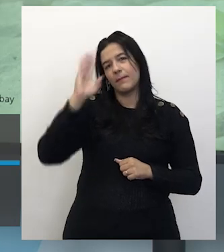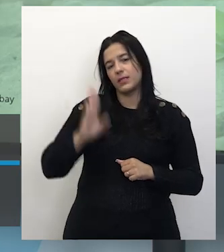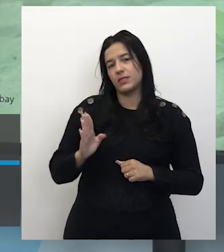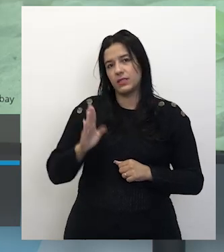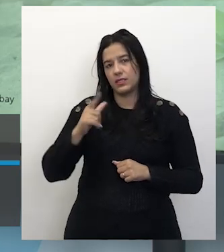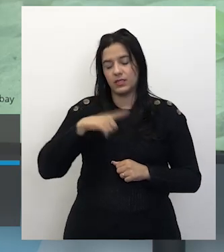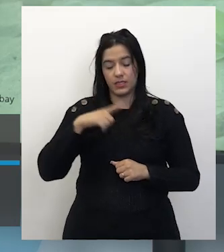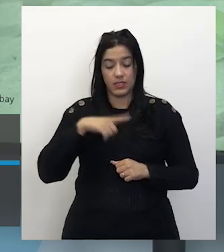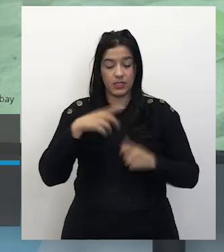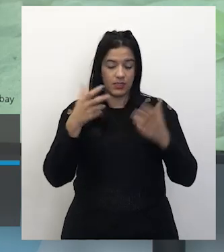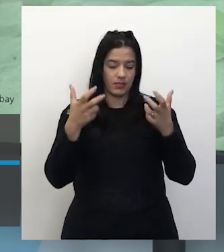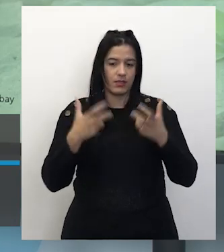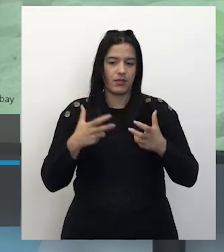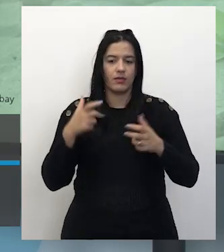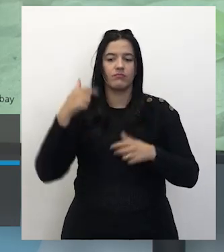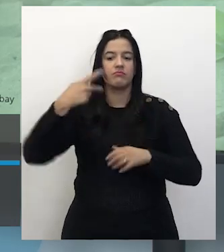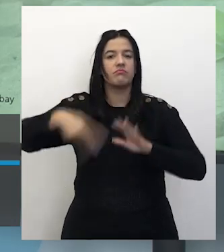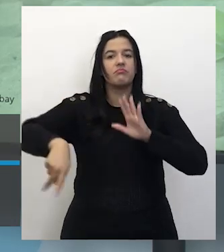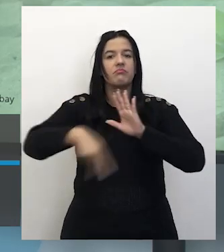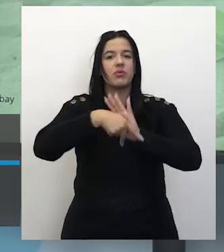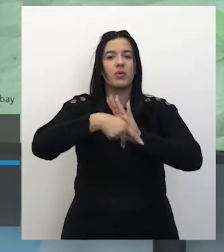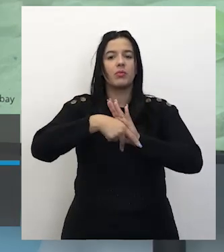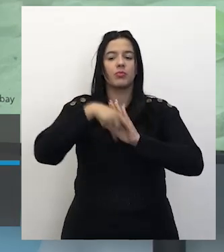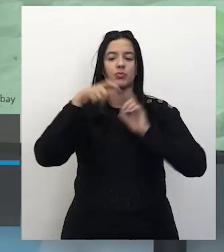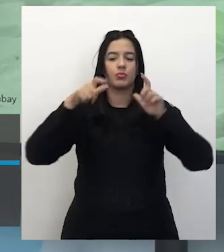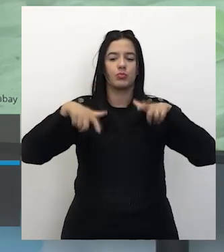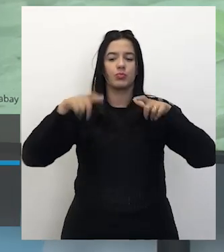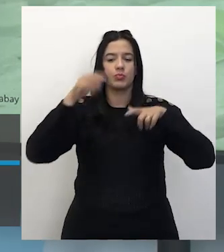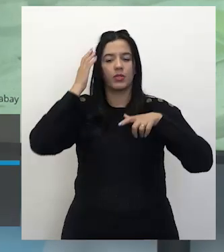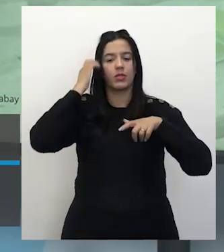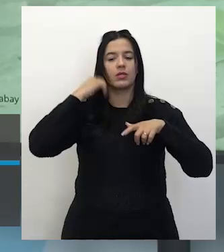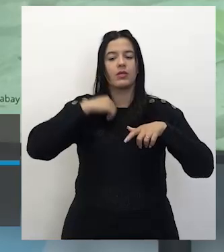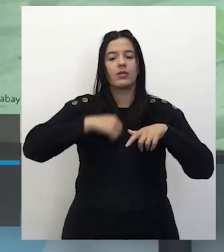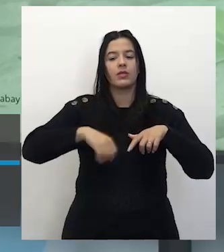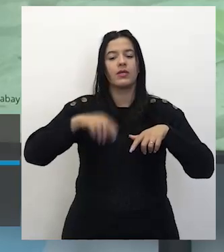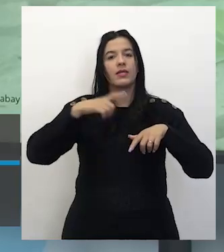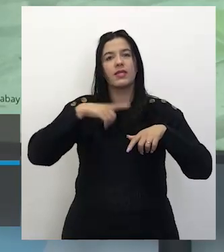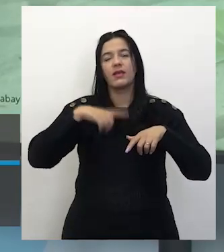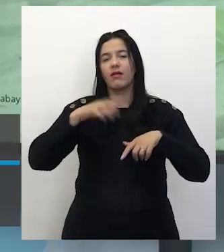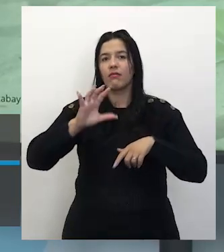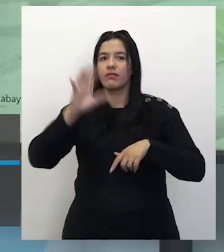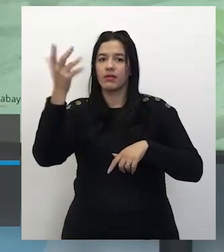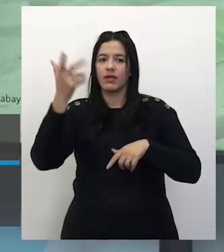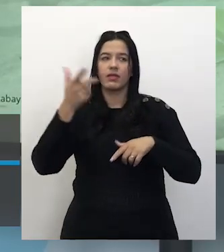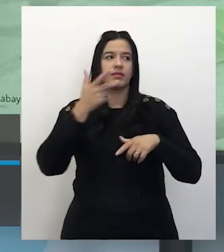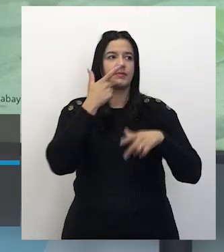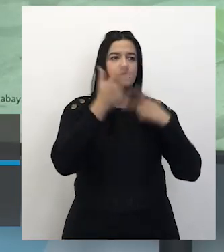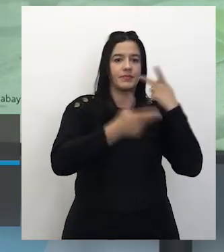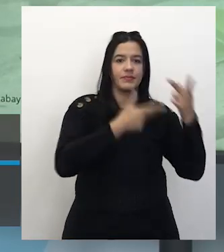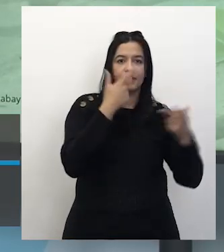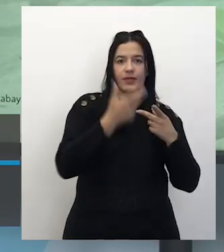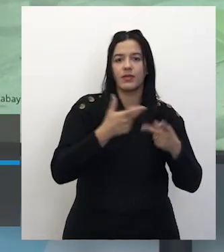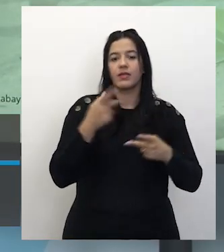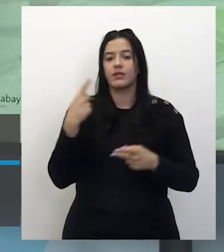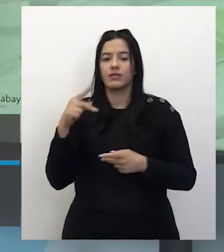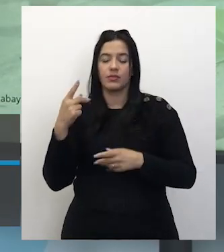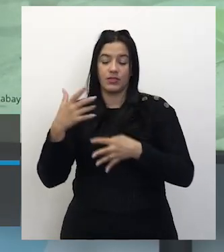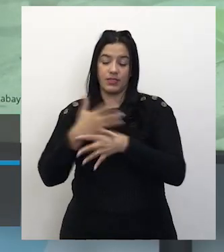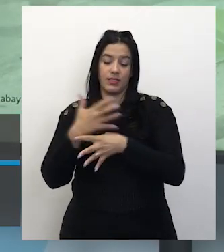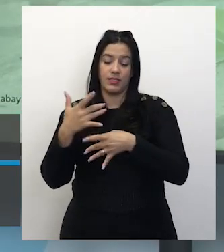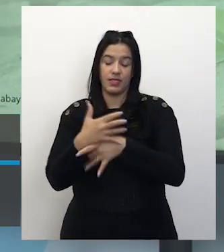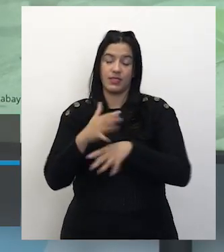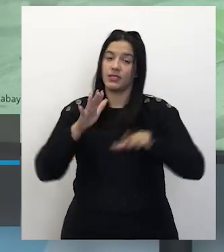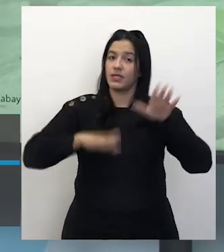sua cultura local, o seu vizinho que é artista, que produz alguma coisa, ali do seu bairro, da sua cidade, que a gente